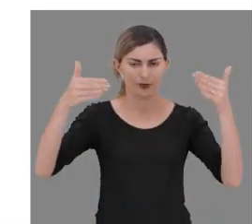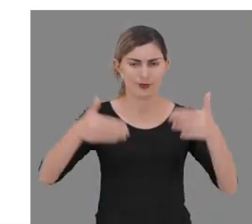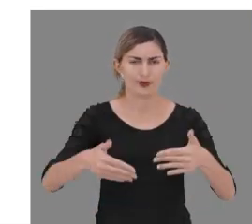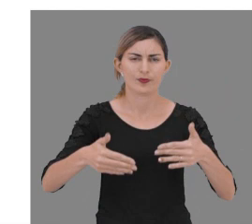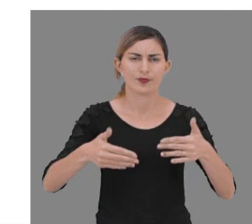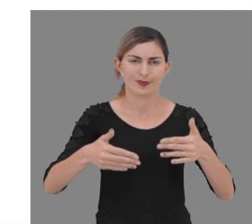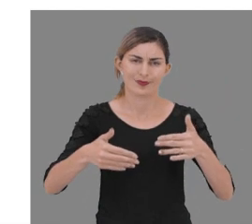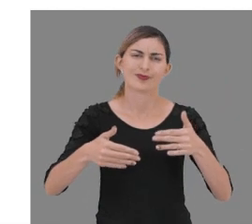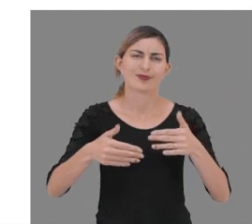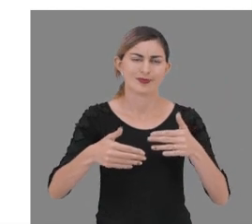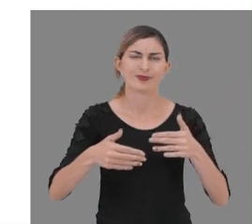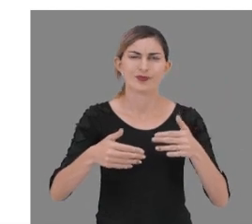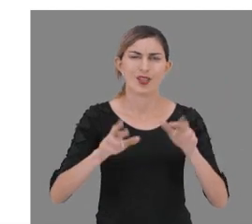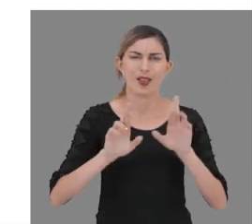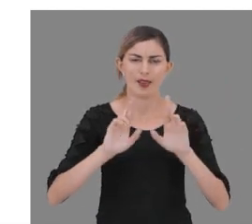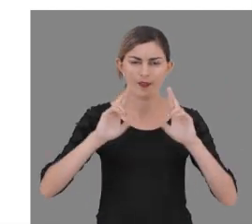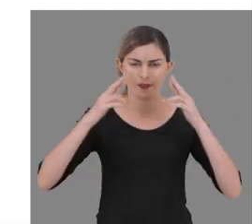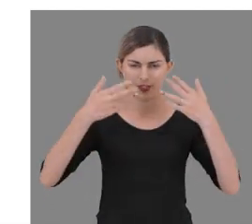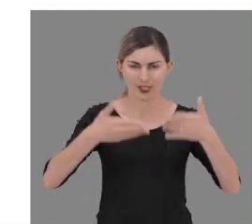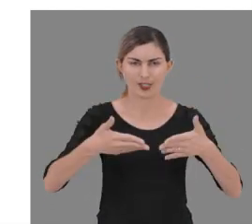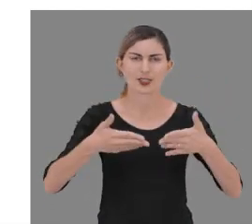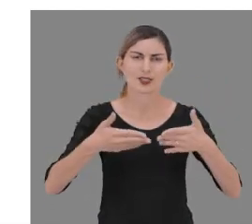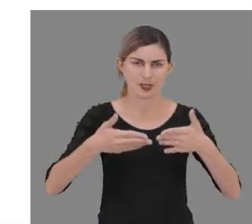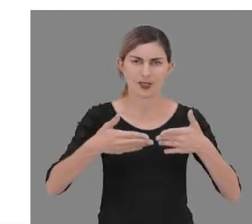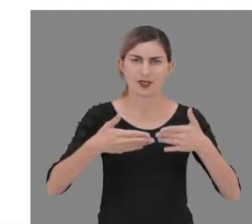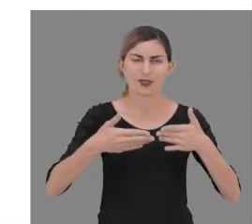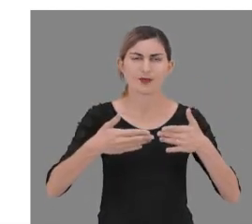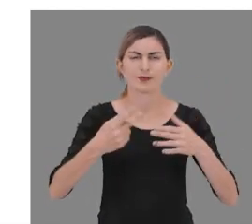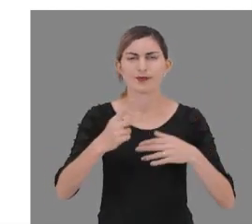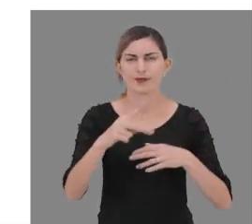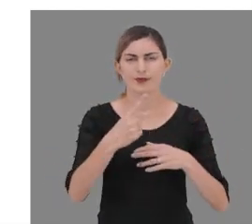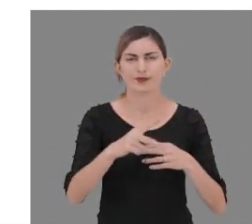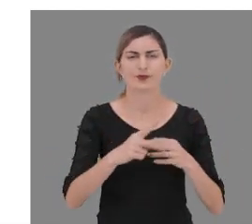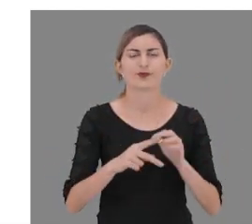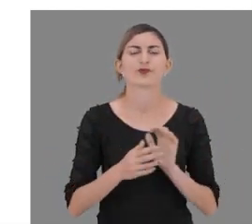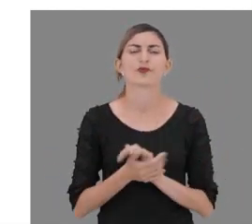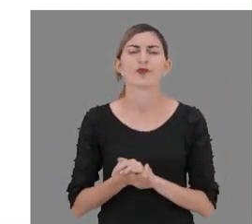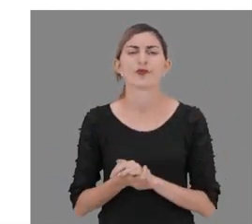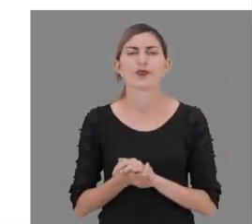específicas, pois trazem atributos referentes